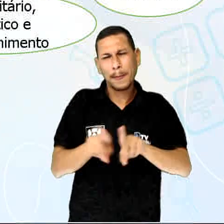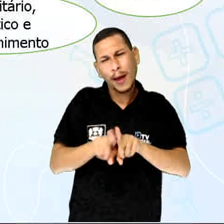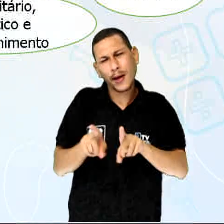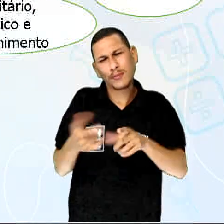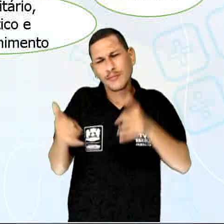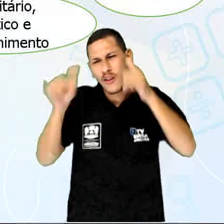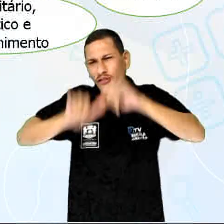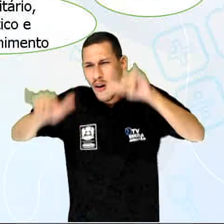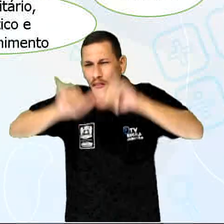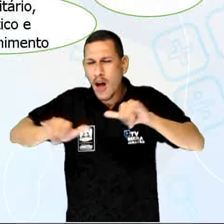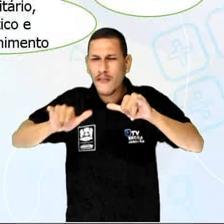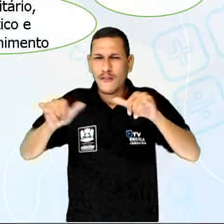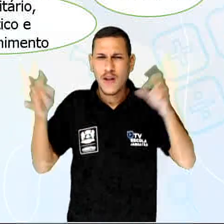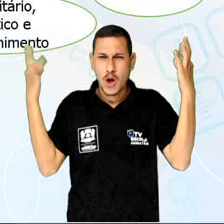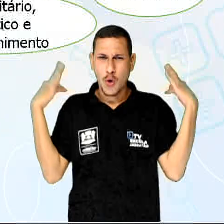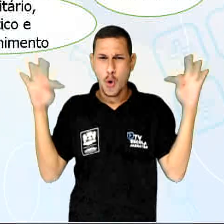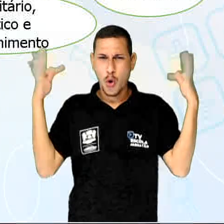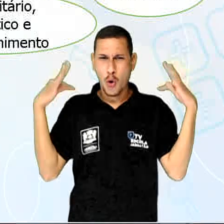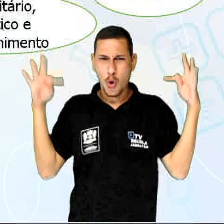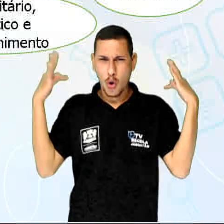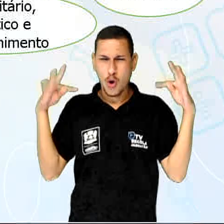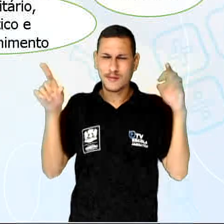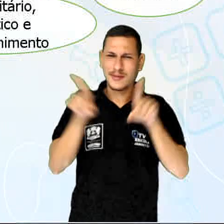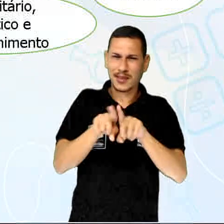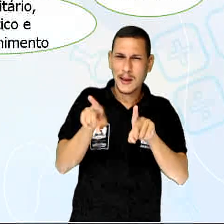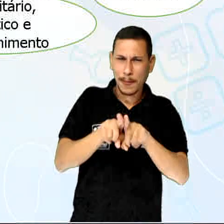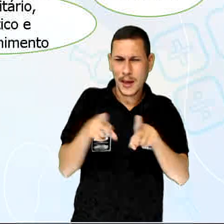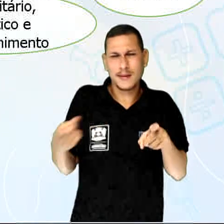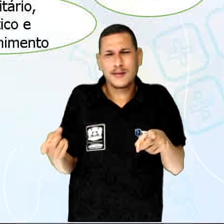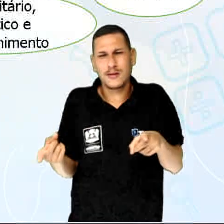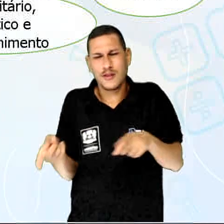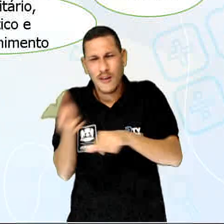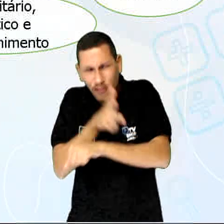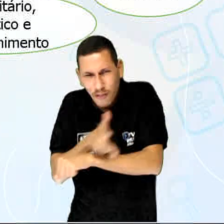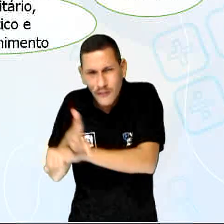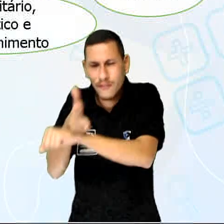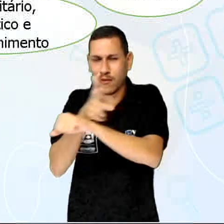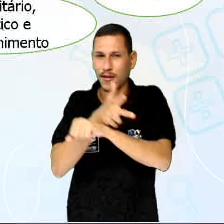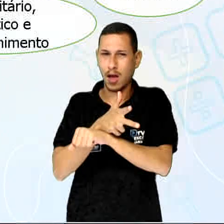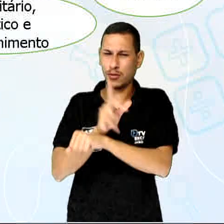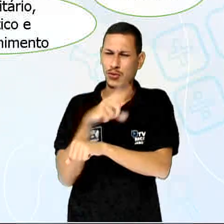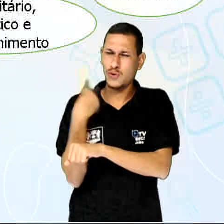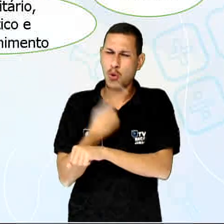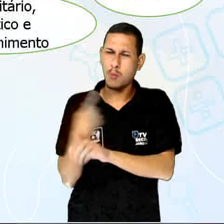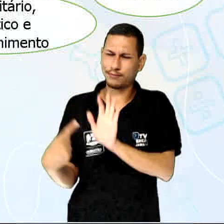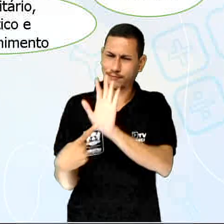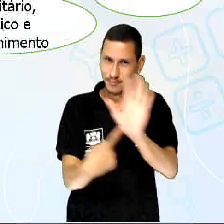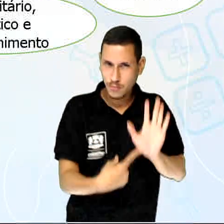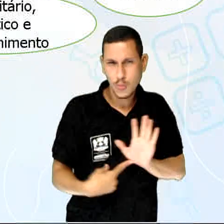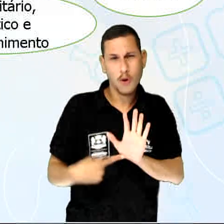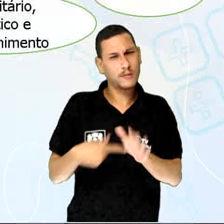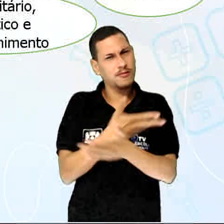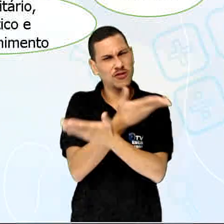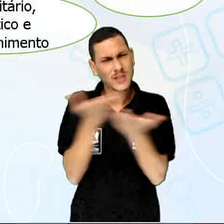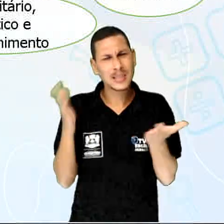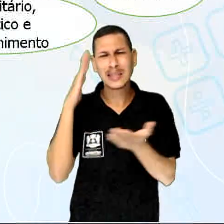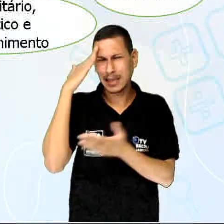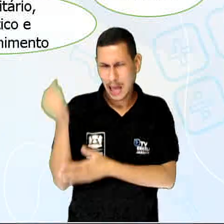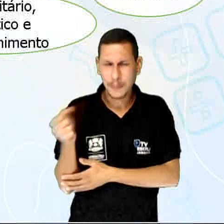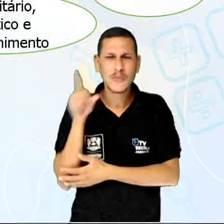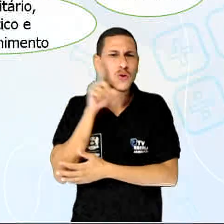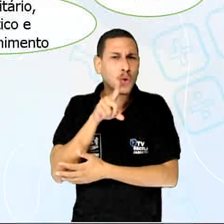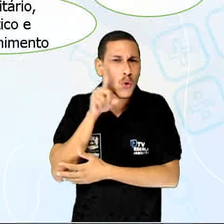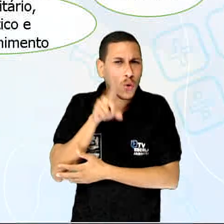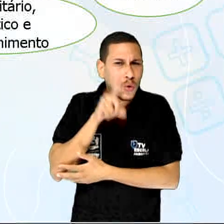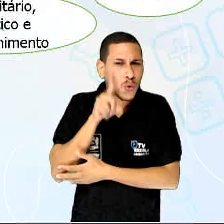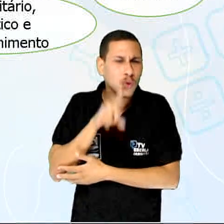o turismo e o entretenimento. A parte, isso aí, a gente mostra para vocês que os Estados Unidos são